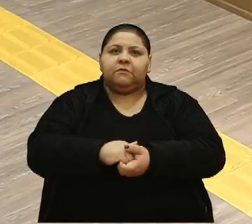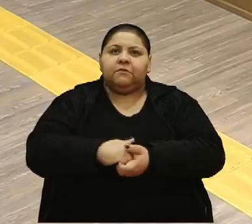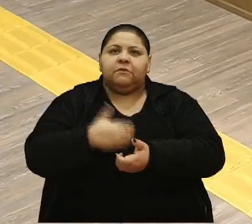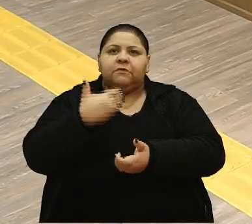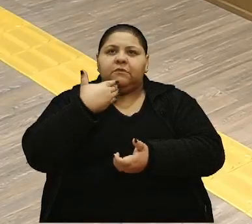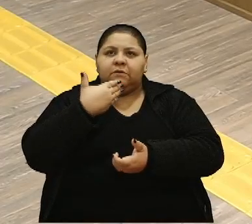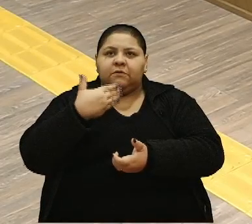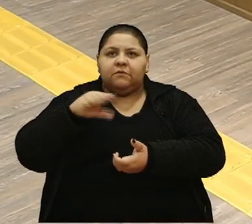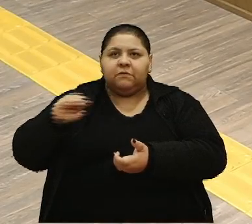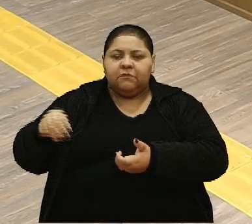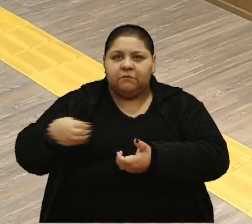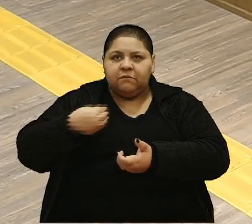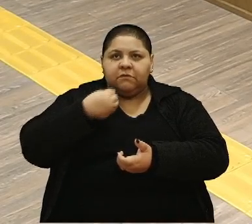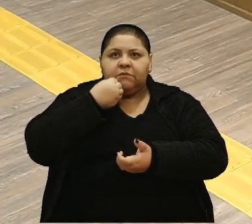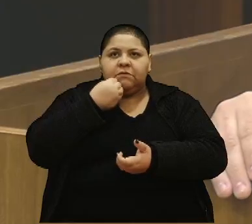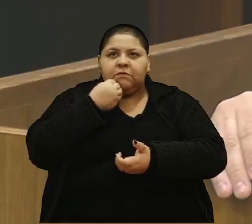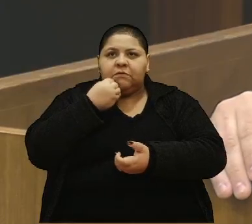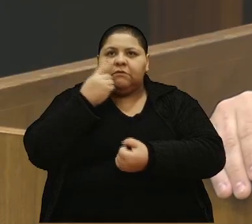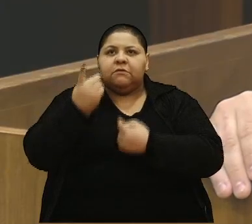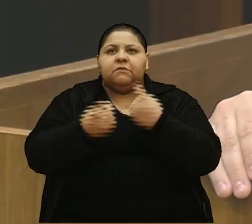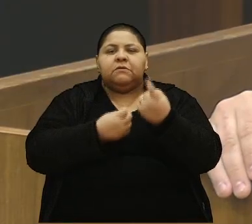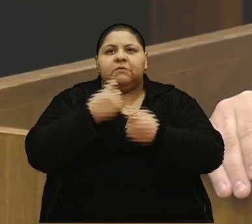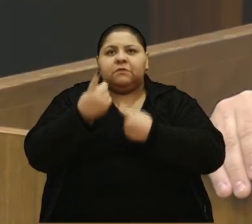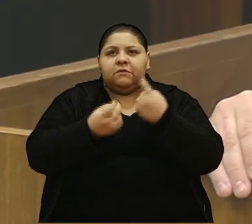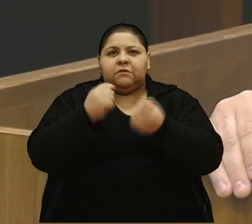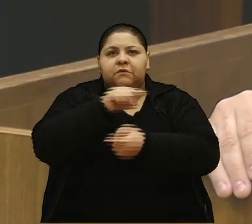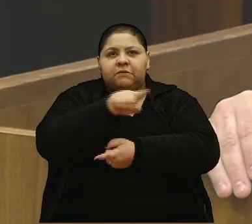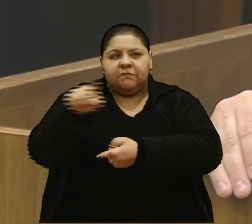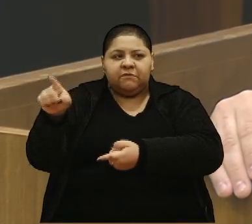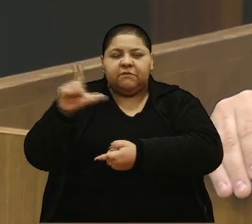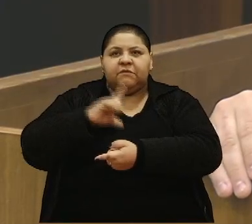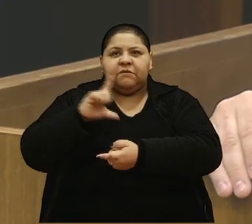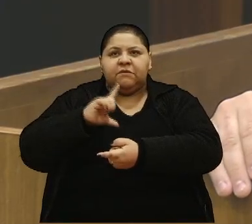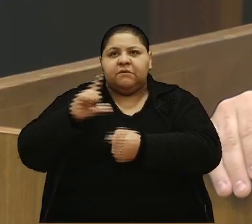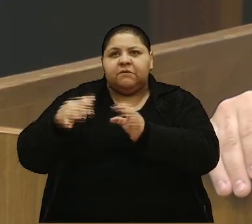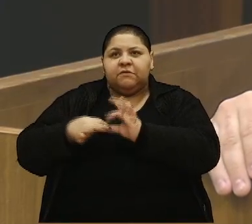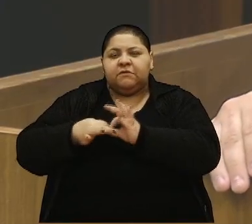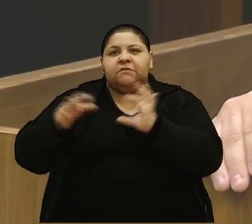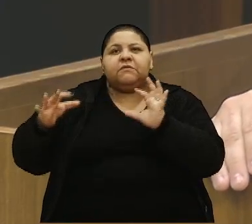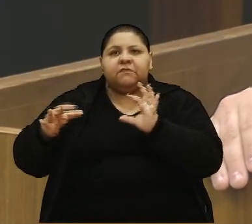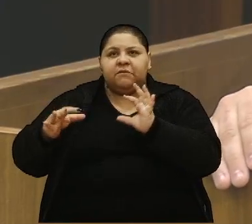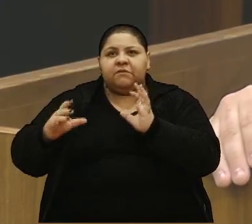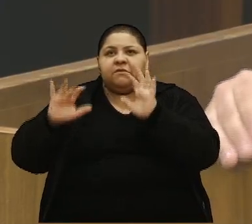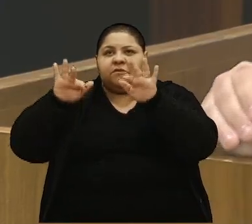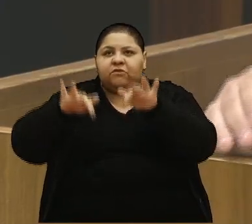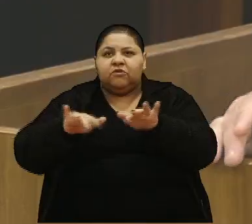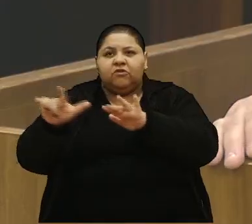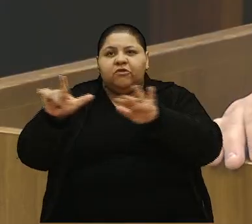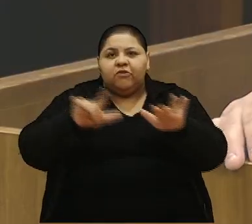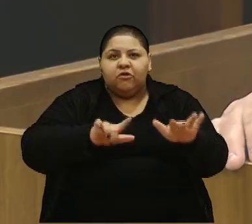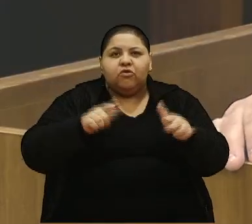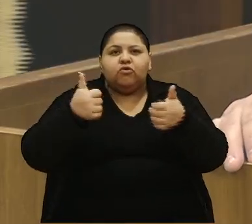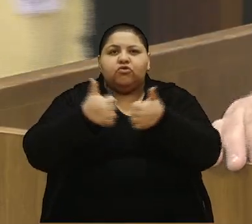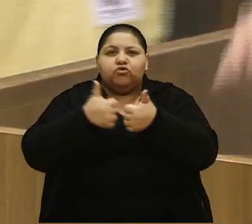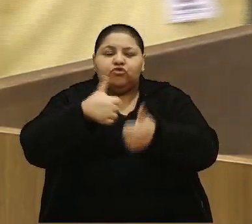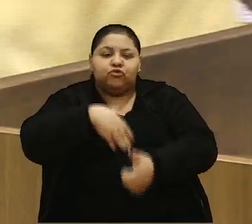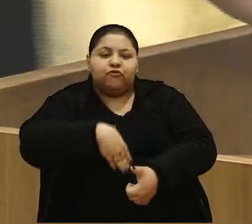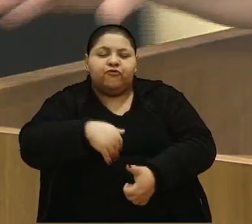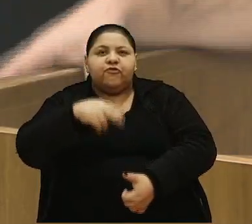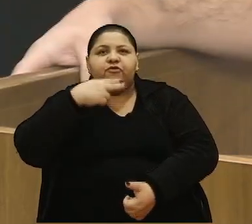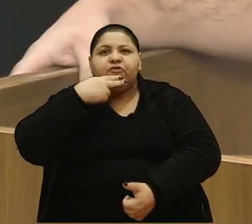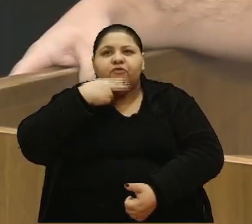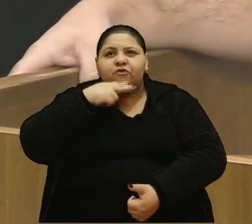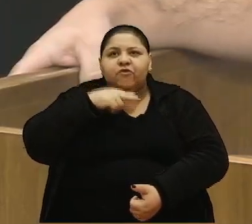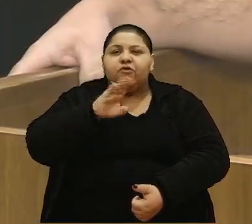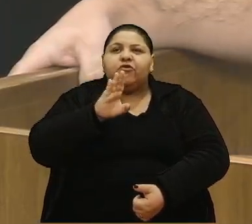Essa possibilidade, então, de que alguns, né, de vocês que têm essa disponibilidade no final de semana, levar seus filhos, seus netos,